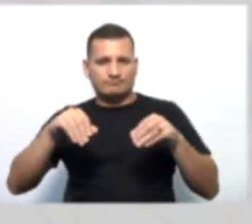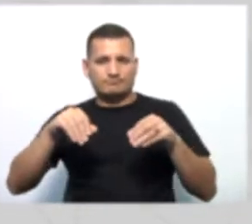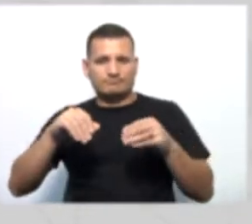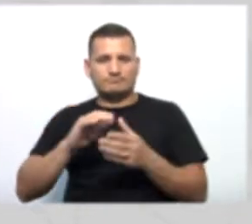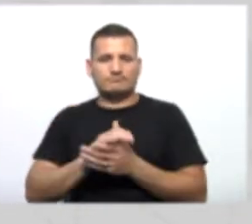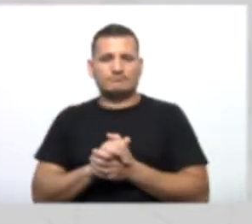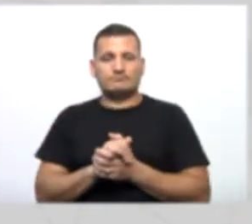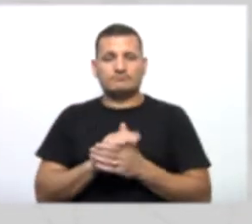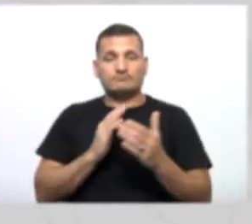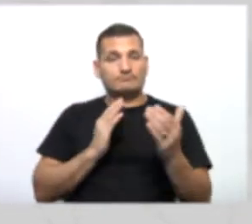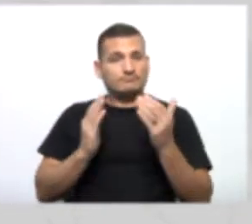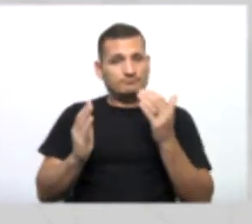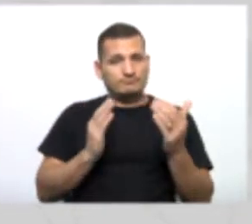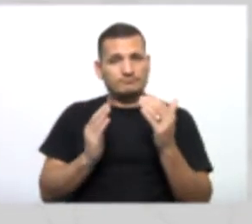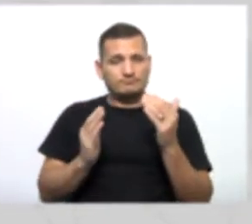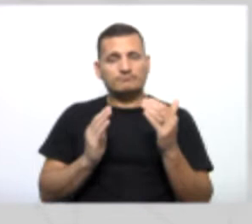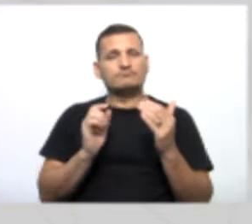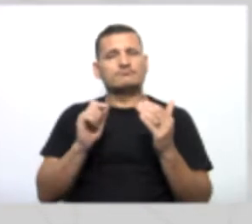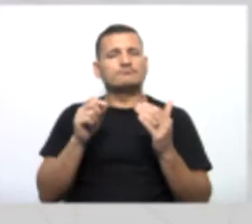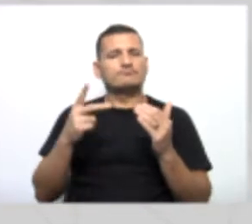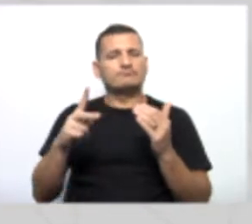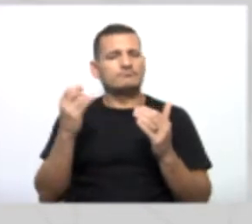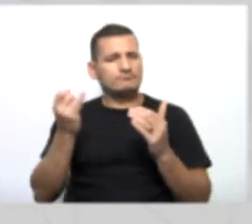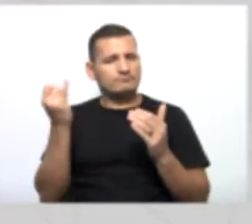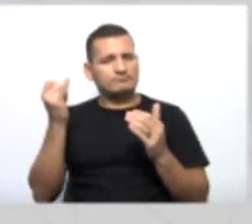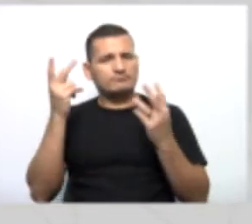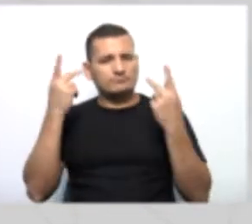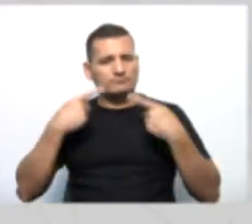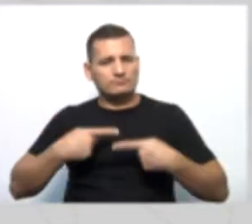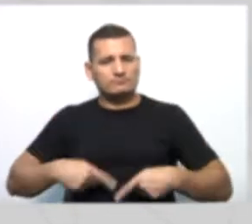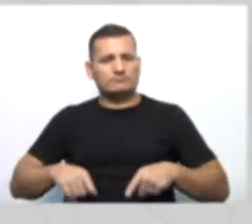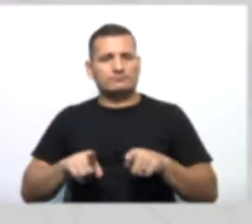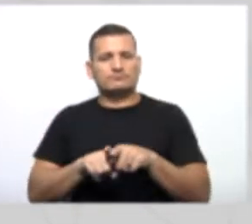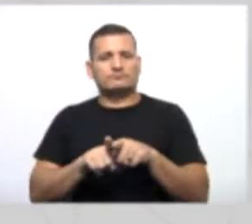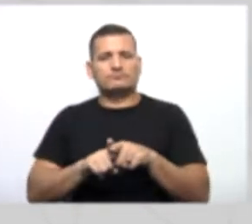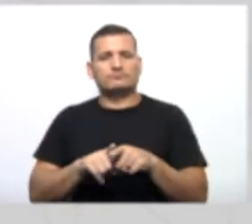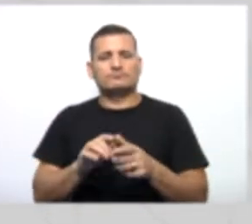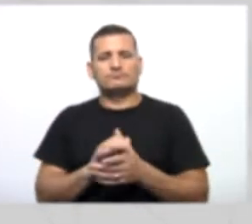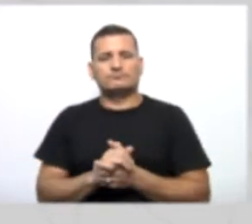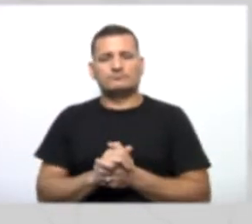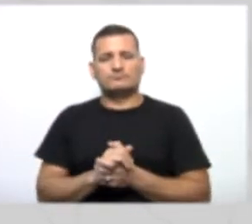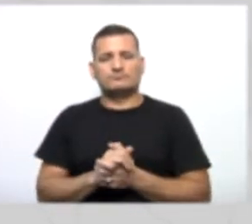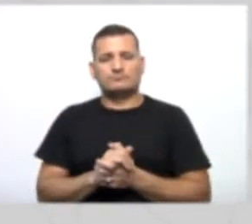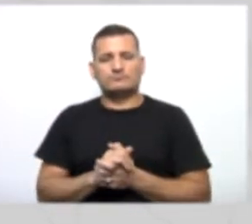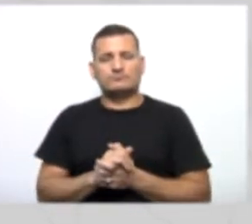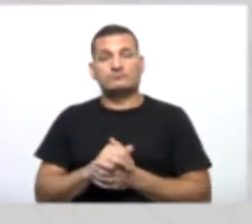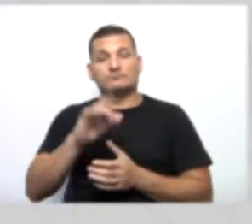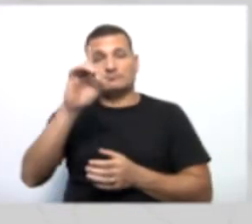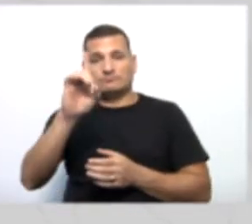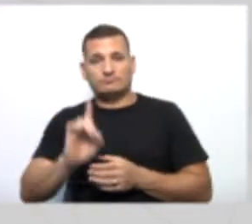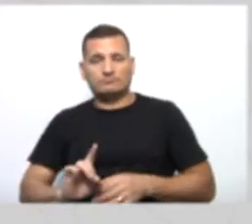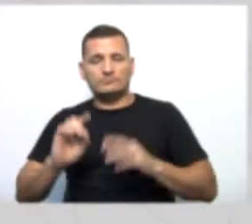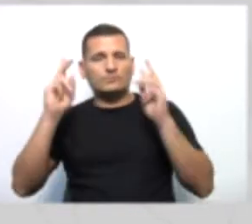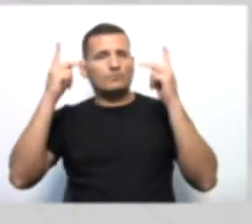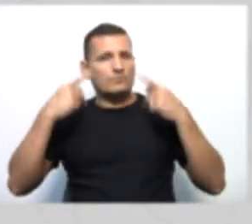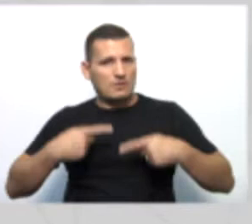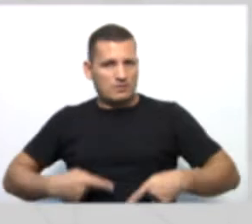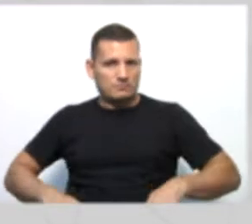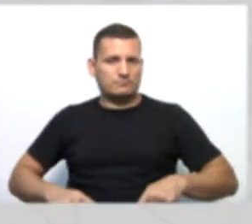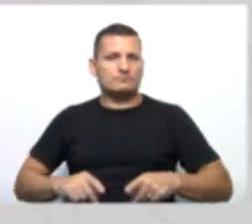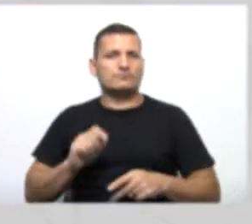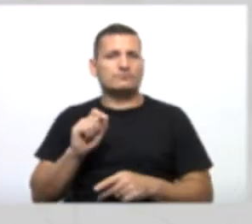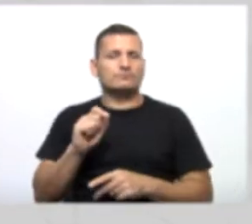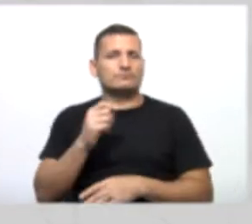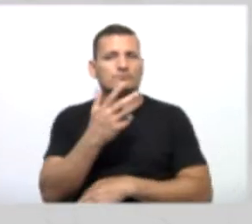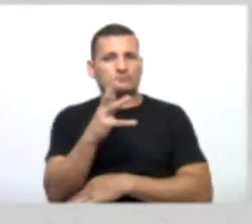sua importância para a humanidade à Declaração Universal, olha só, dos Direitos Humanos no tocante ao